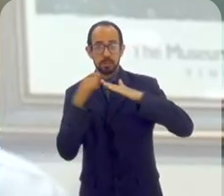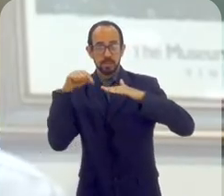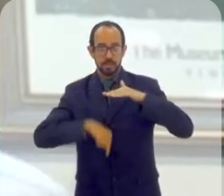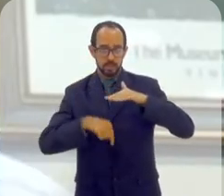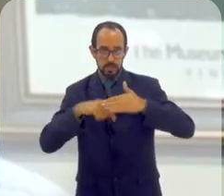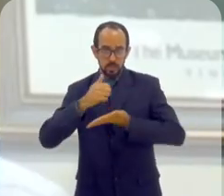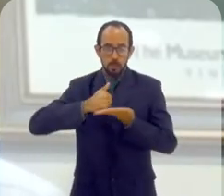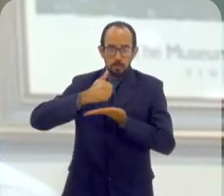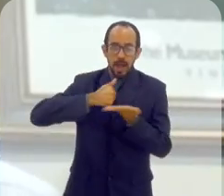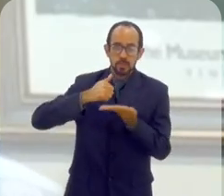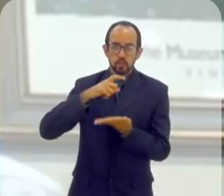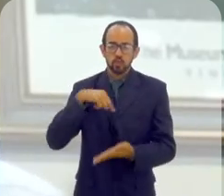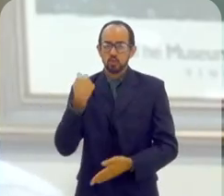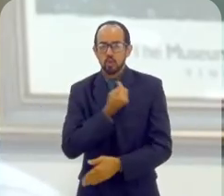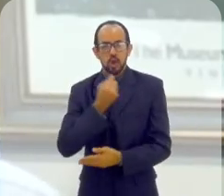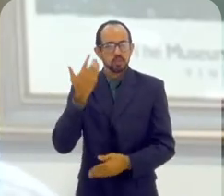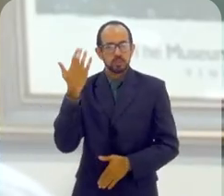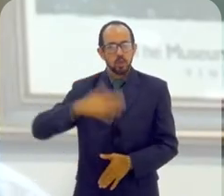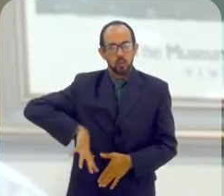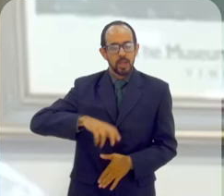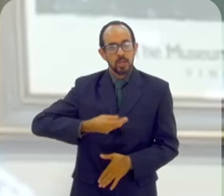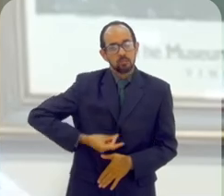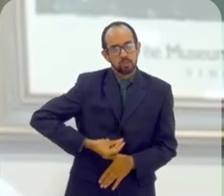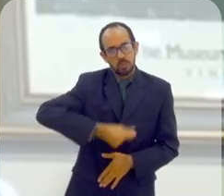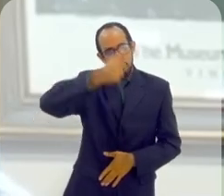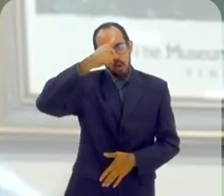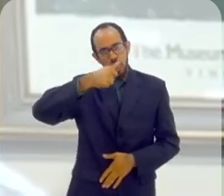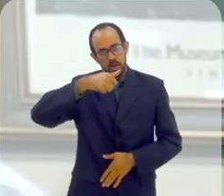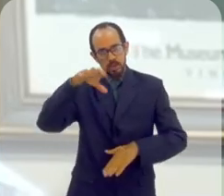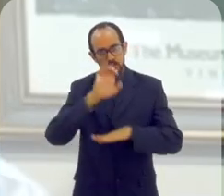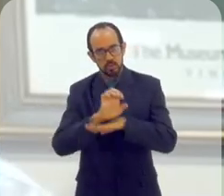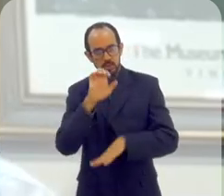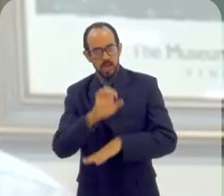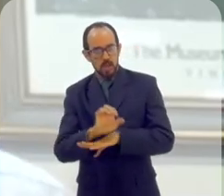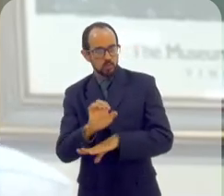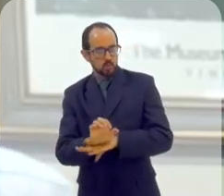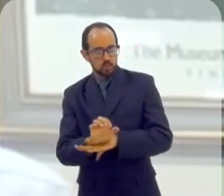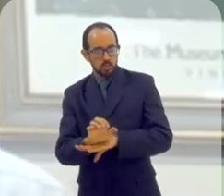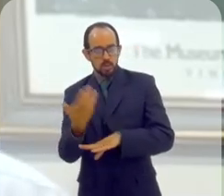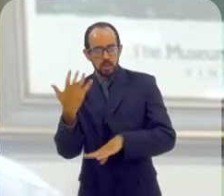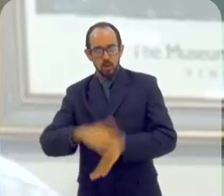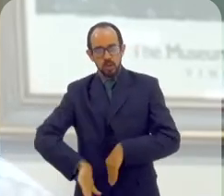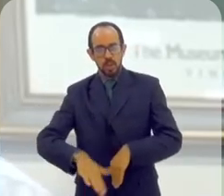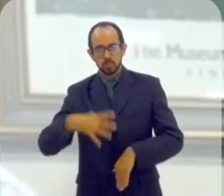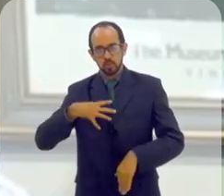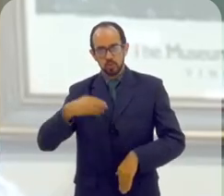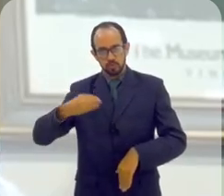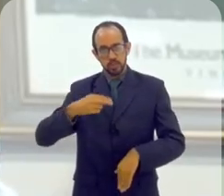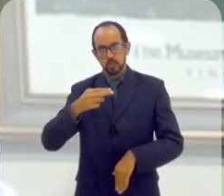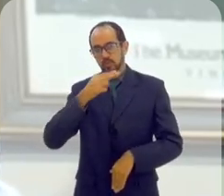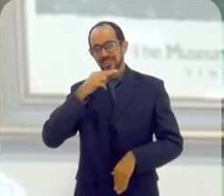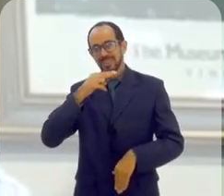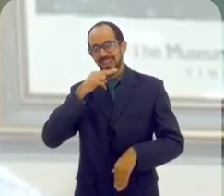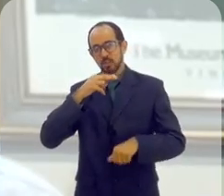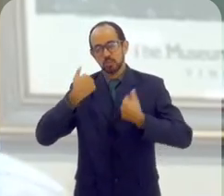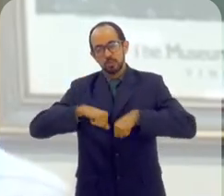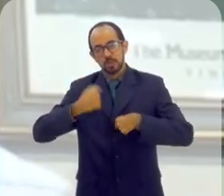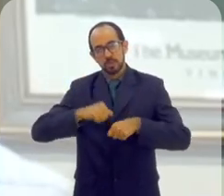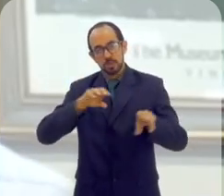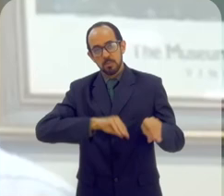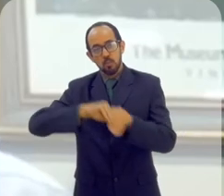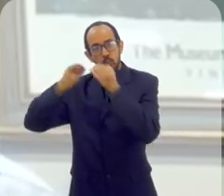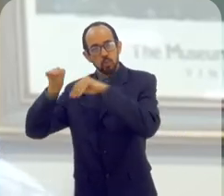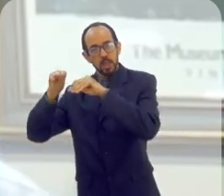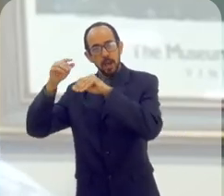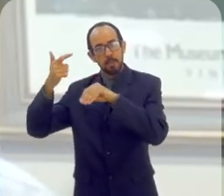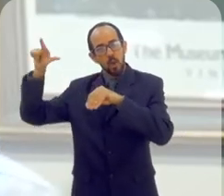Janeiro e tem uma premissa básica nós não queremos ir embora do Rio de Janeiro nós não queremos que os nossos filhos nossos netos têm que